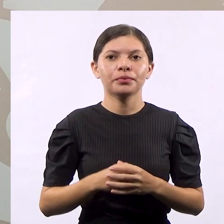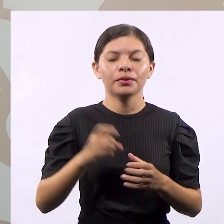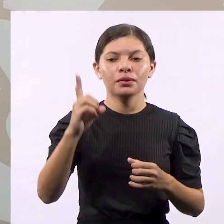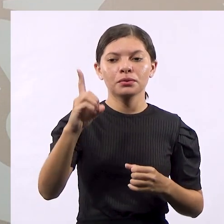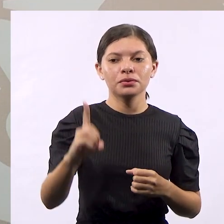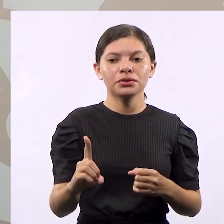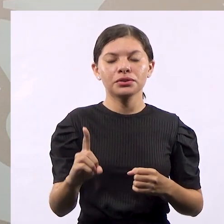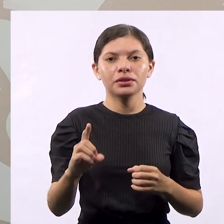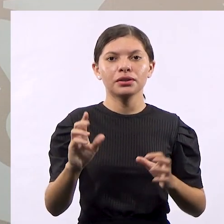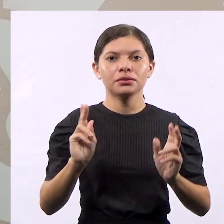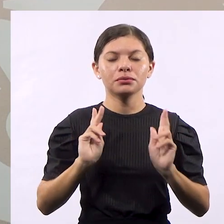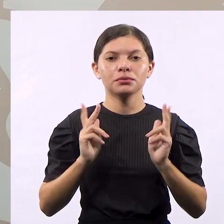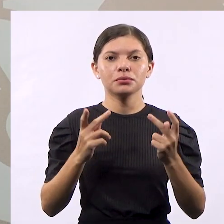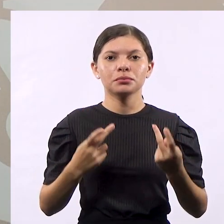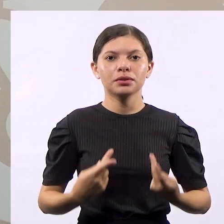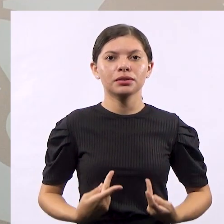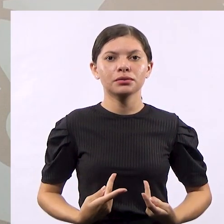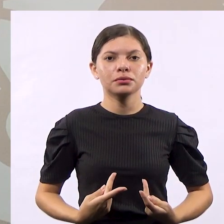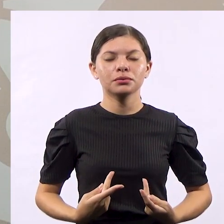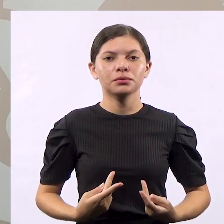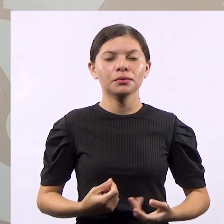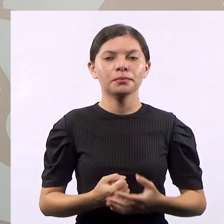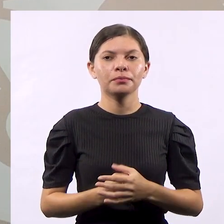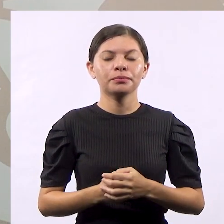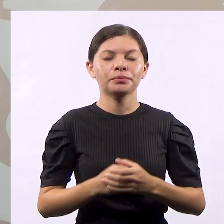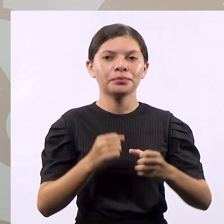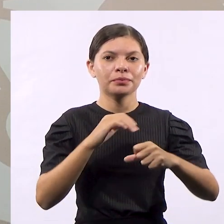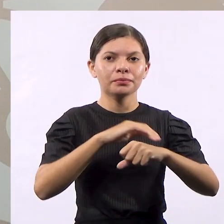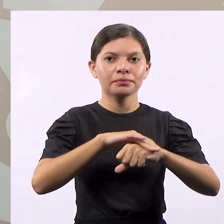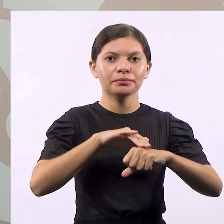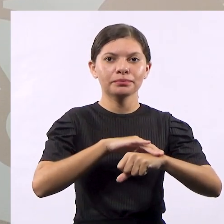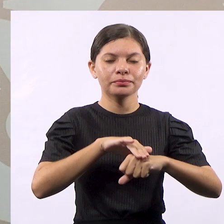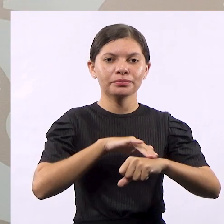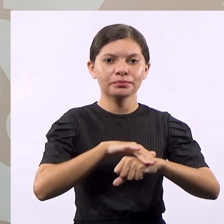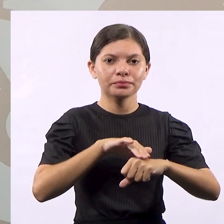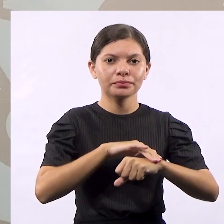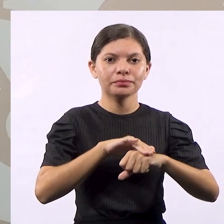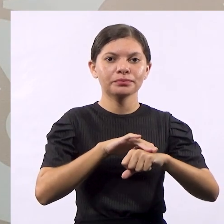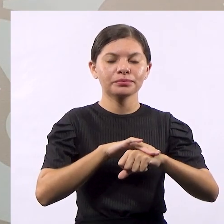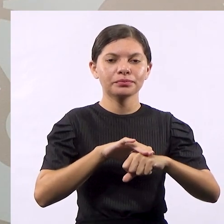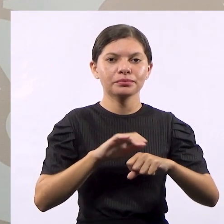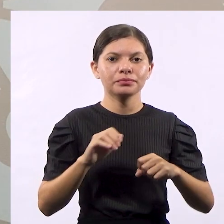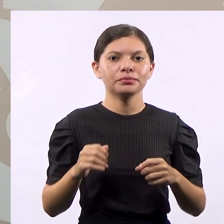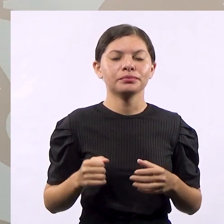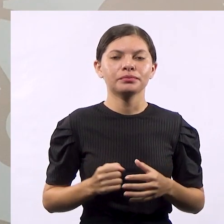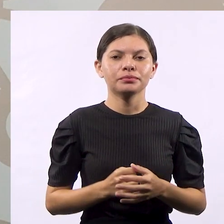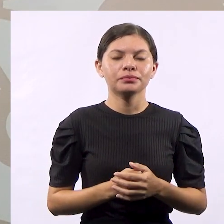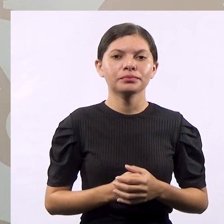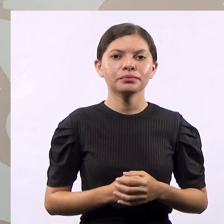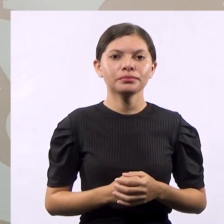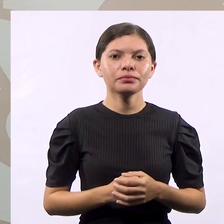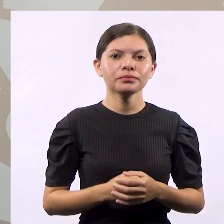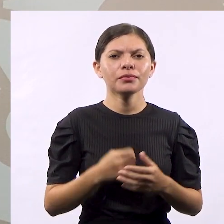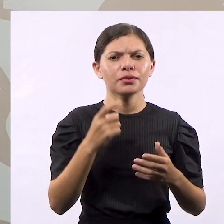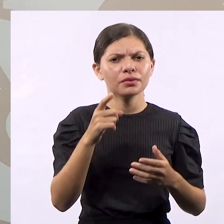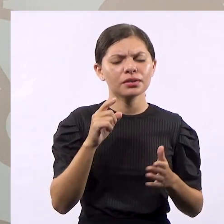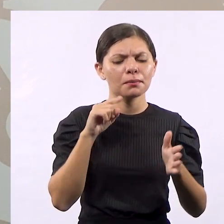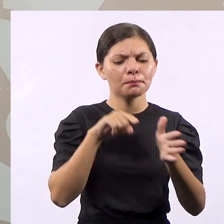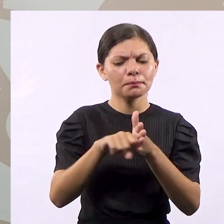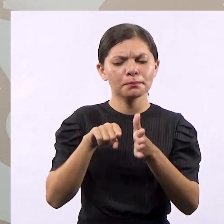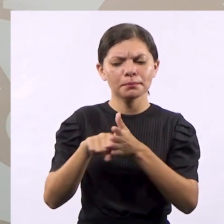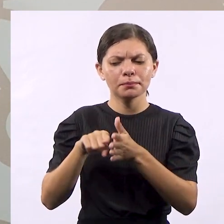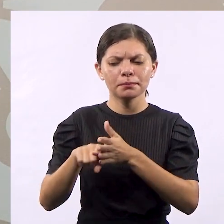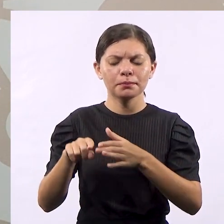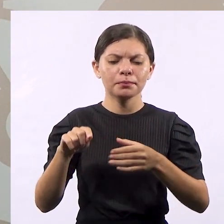diversidade, que promovem os direitos humanos, para, na hora dessa conversa, né, que você vai, como o professor Valderson falou,